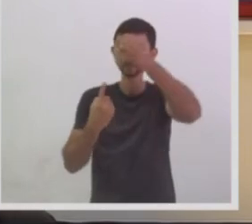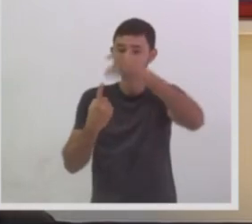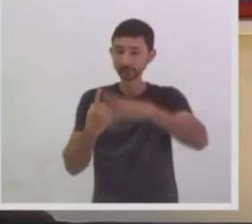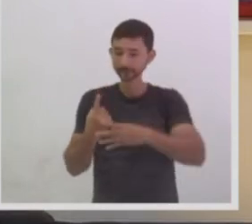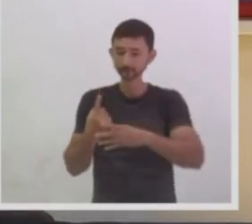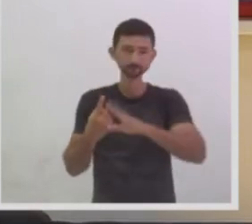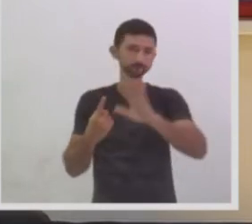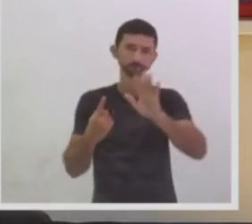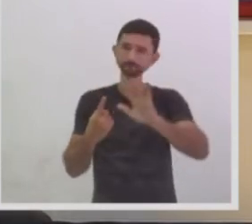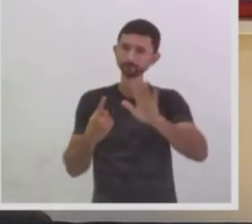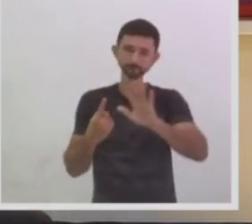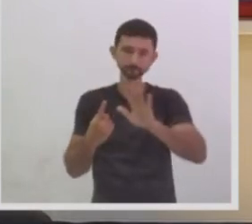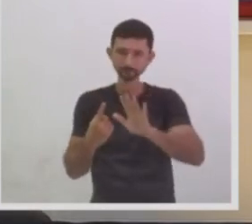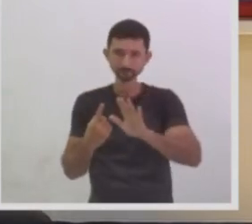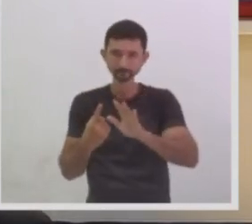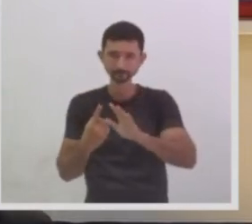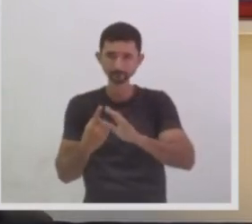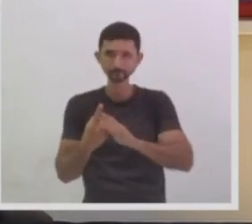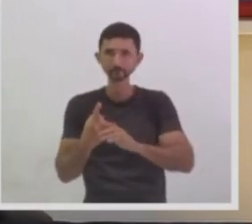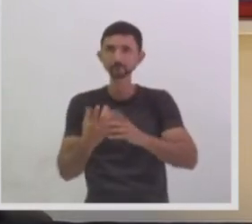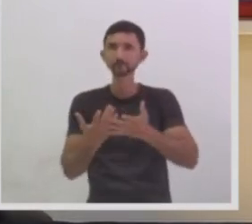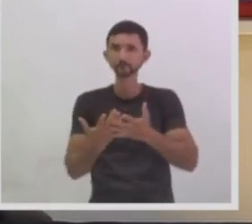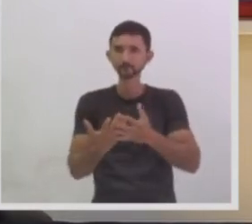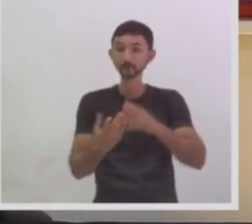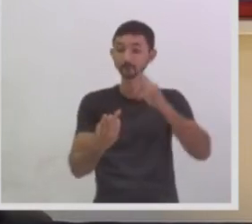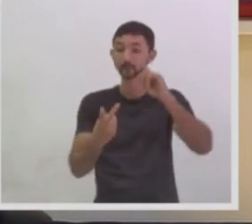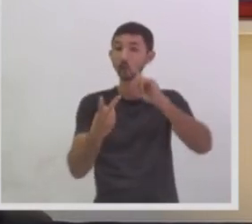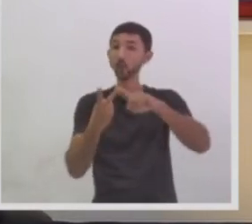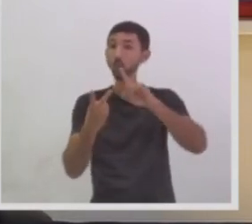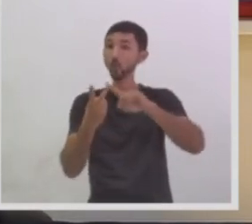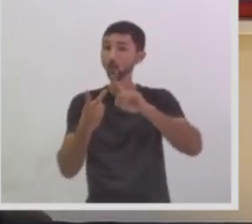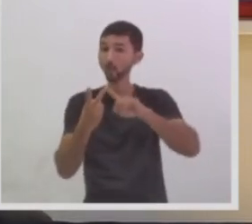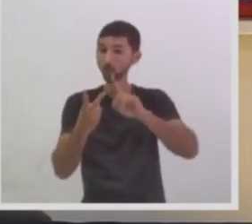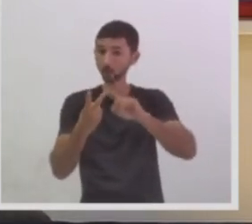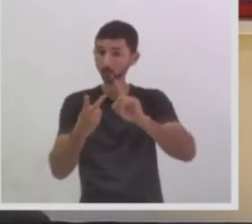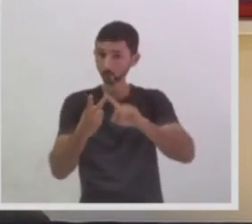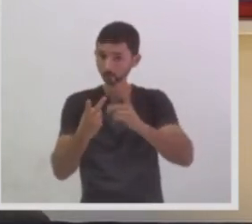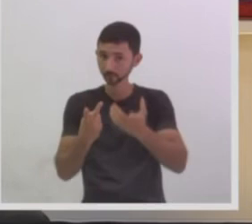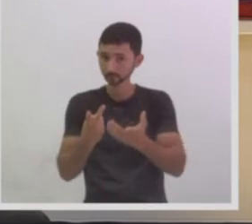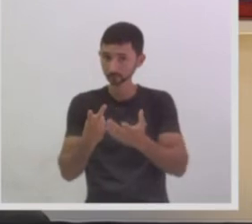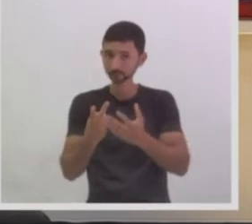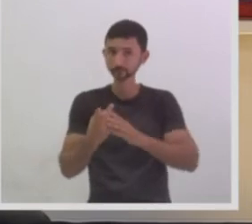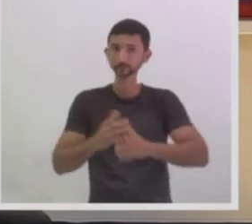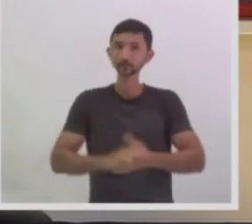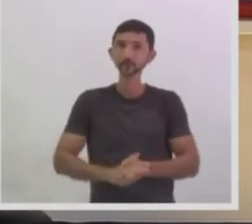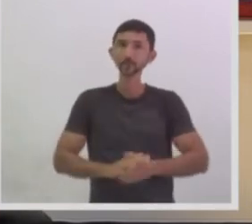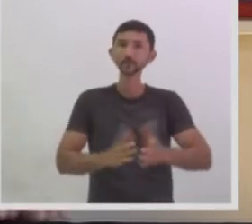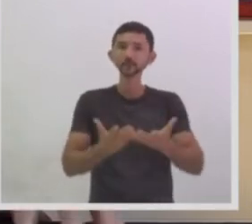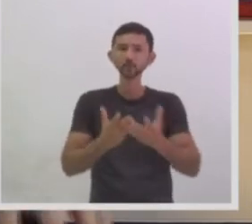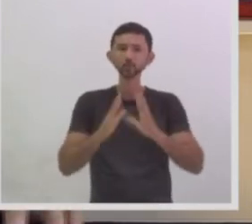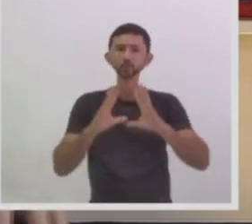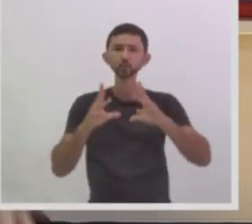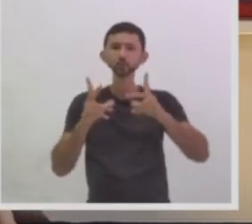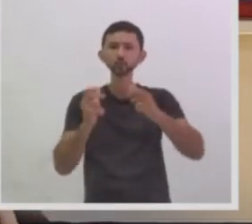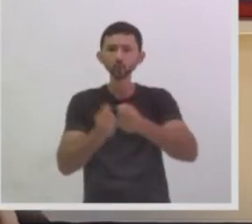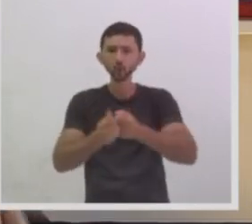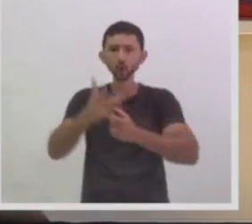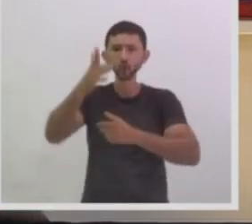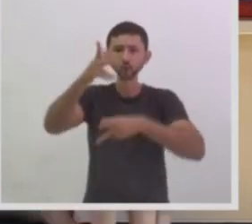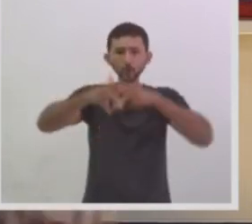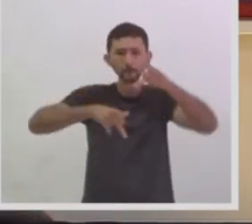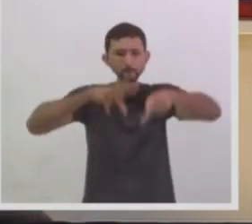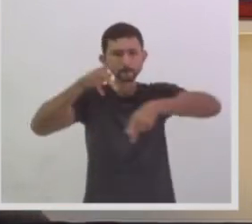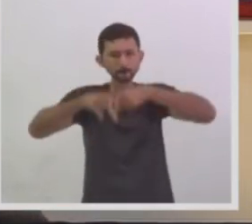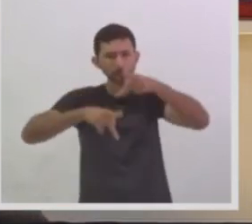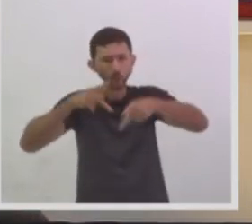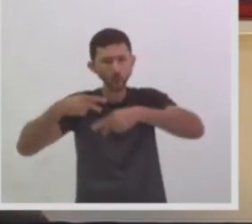tipo criacionista. Lembra que nós falamos anteriormente que todos os povos ao longo dos séculos,